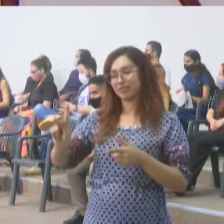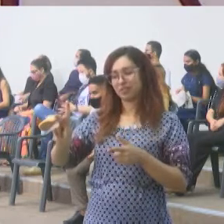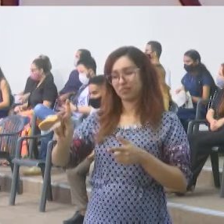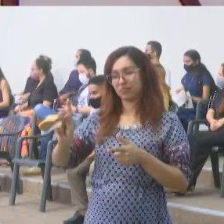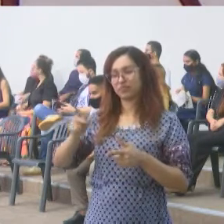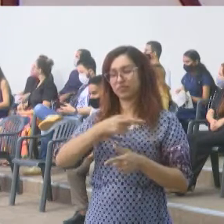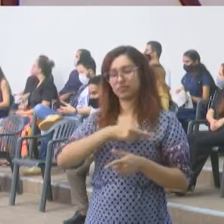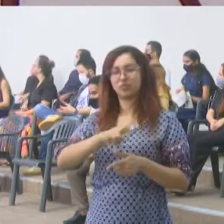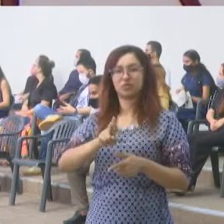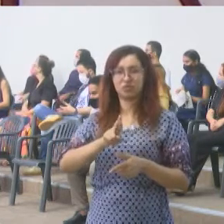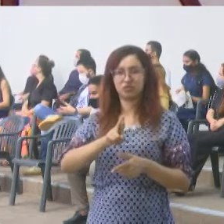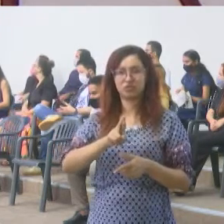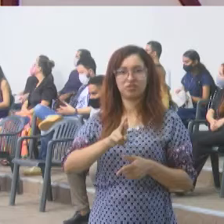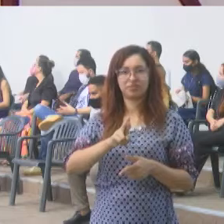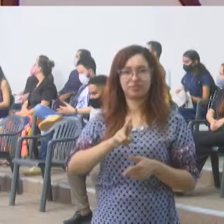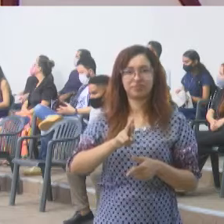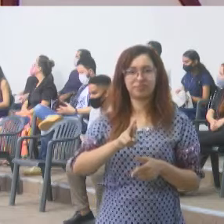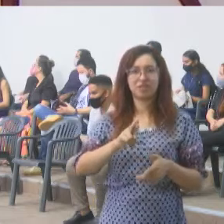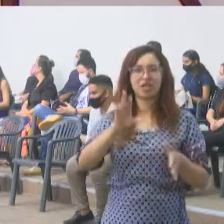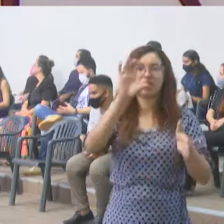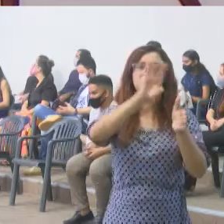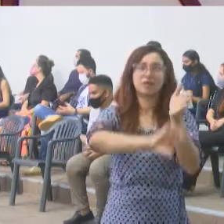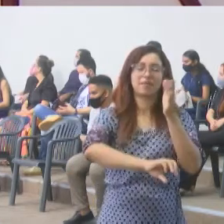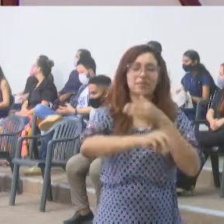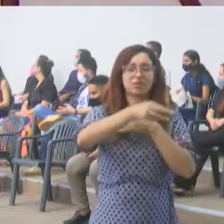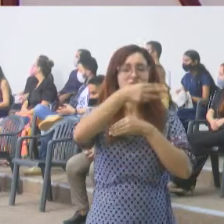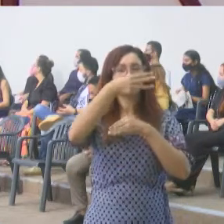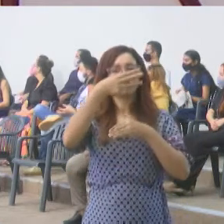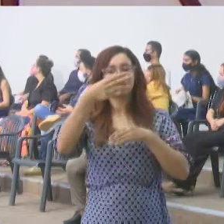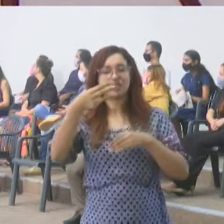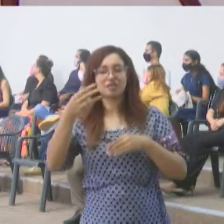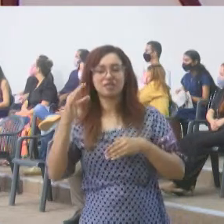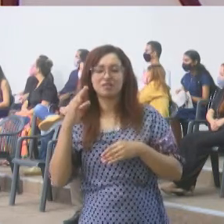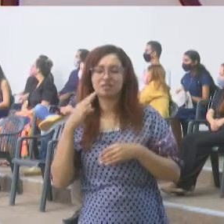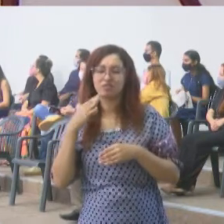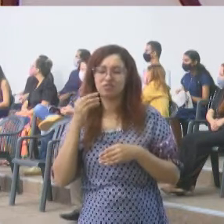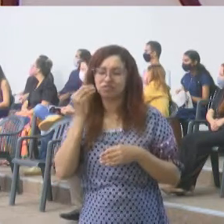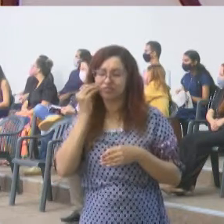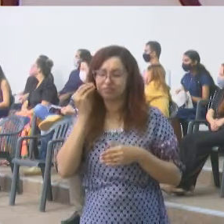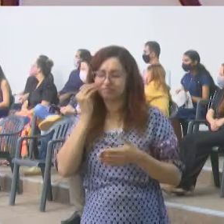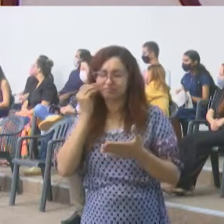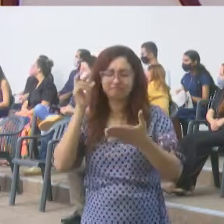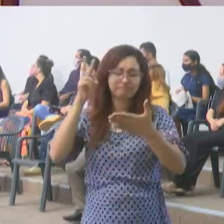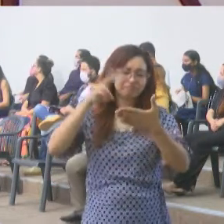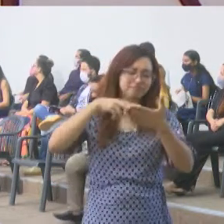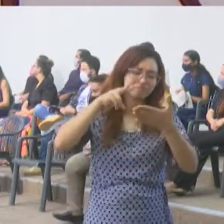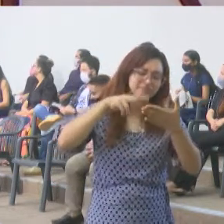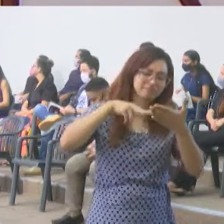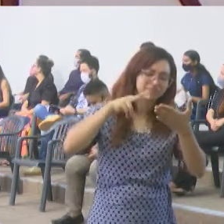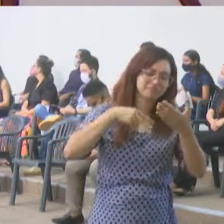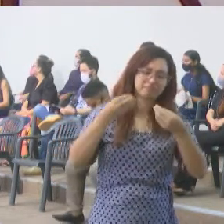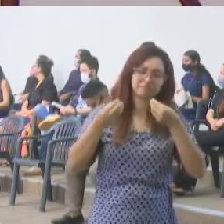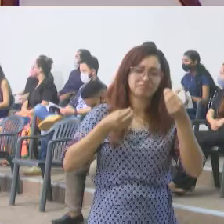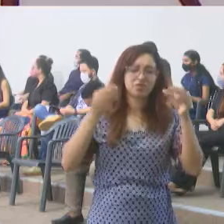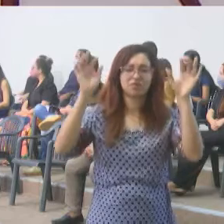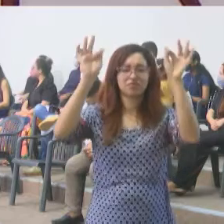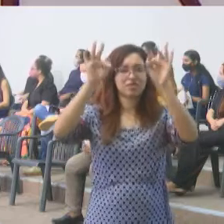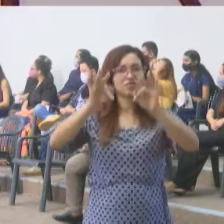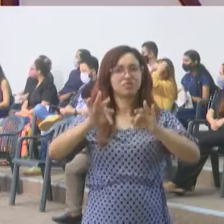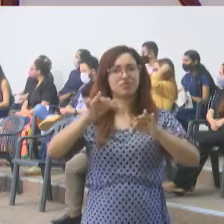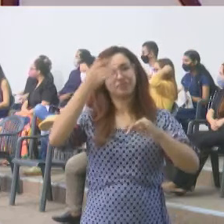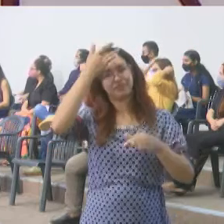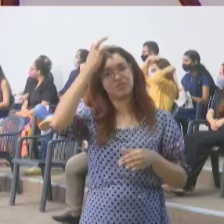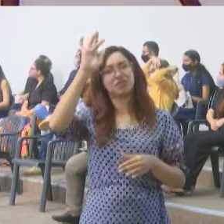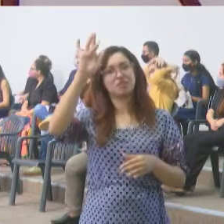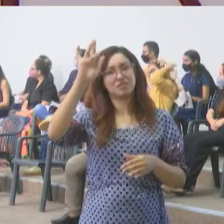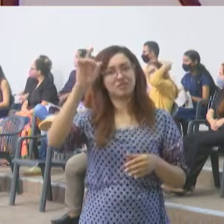do capítulo 3, nós não sabemos para onde vai essa história. A certeza é que Ruth e Noemi estão sentadas olhando